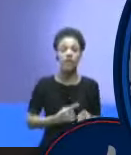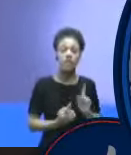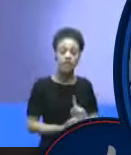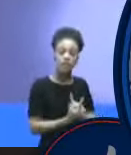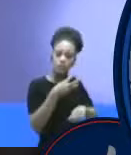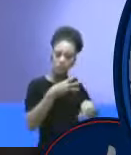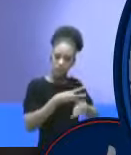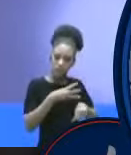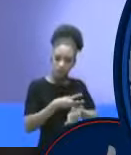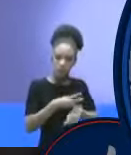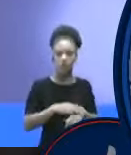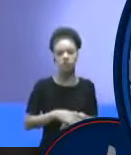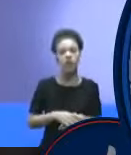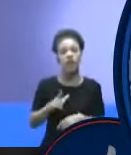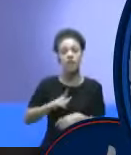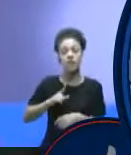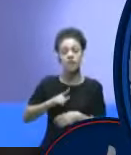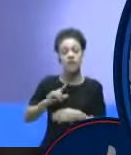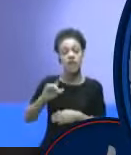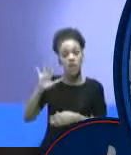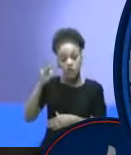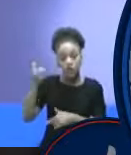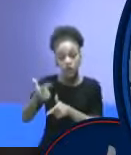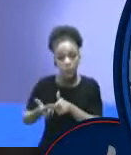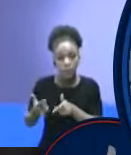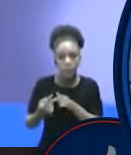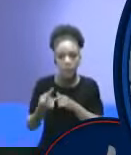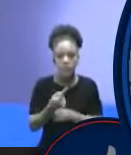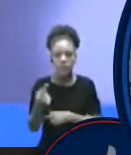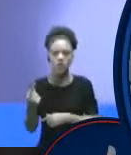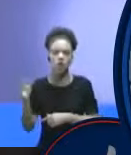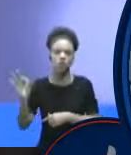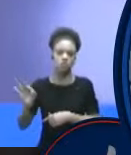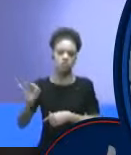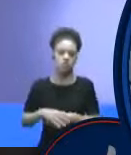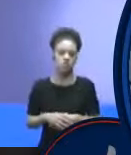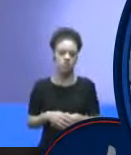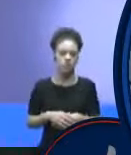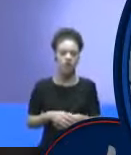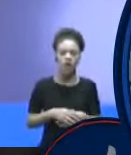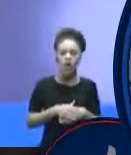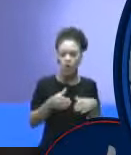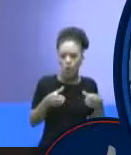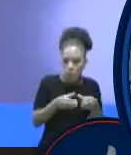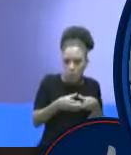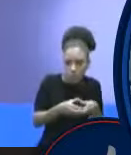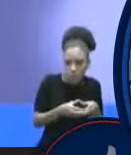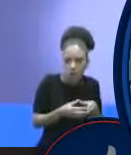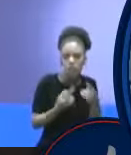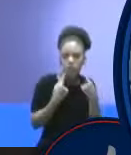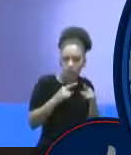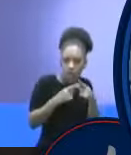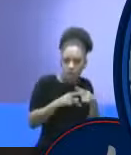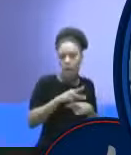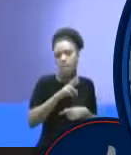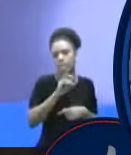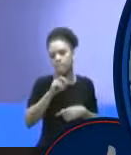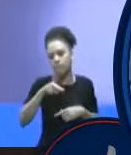URA reduziu os contatos em 11%. O indicador de reclamação formal, o PROCON,